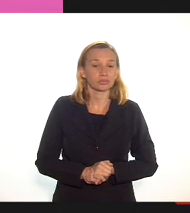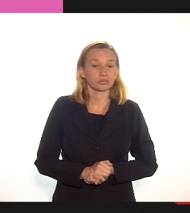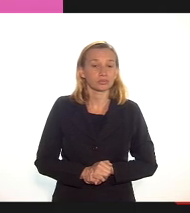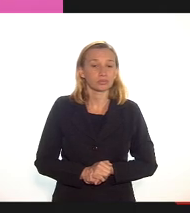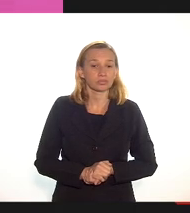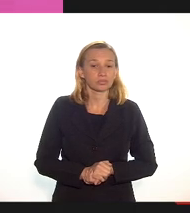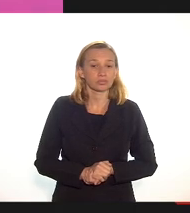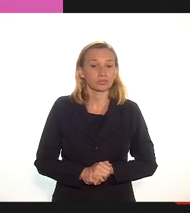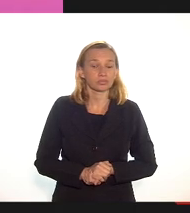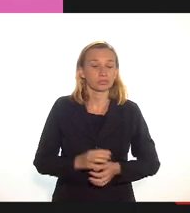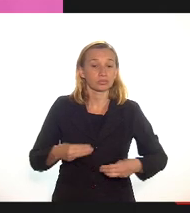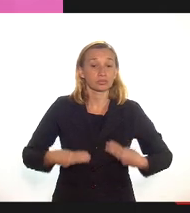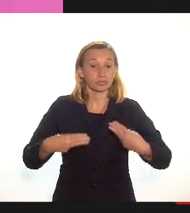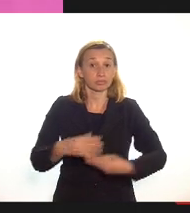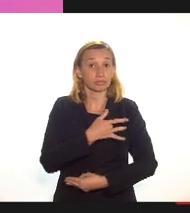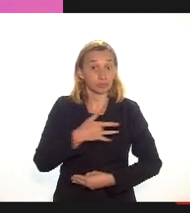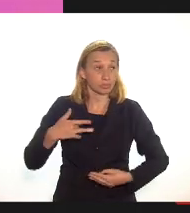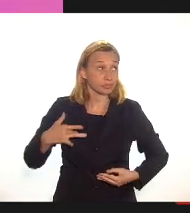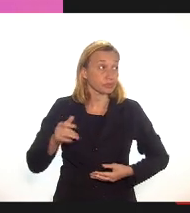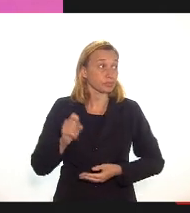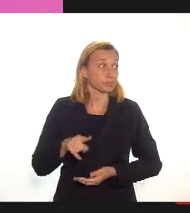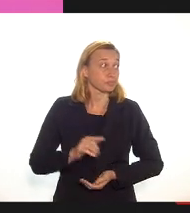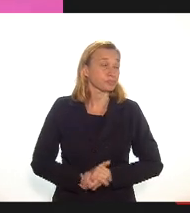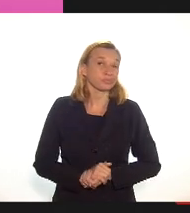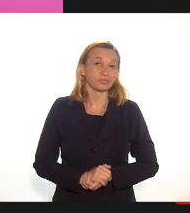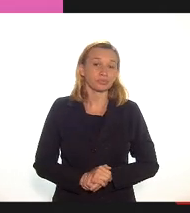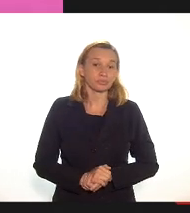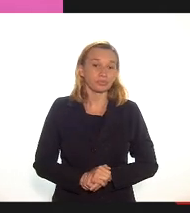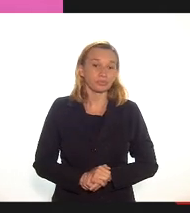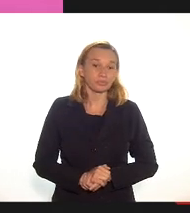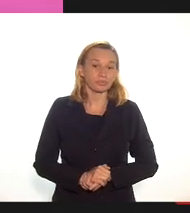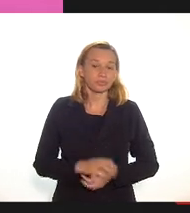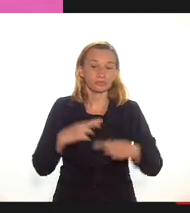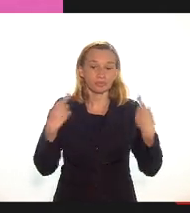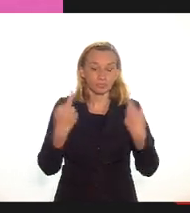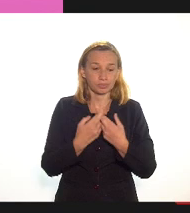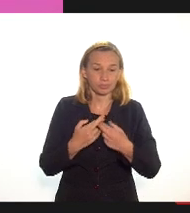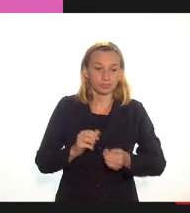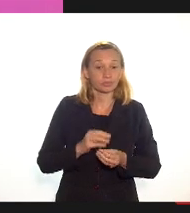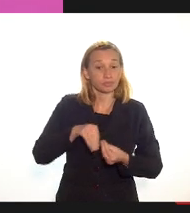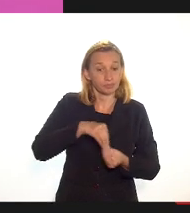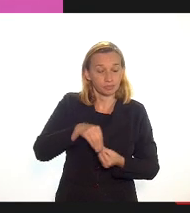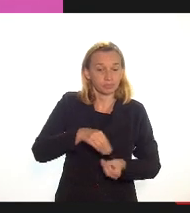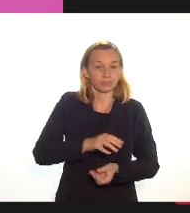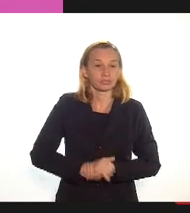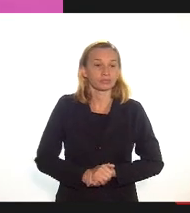com o Ministério da Saúde, né, ter uma reunião mista,